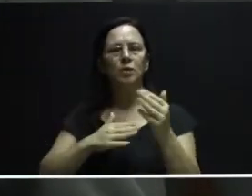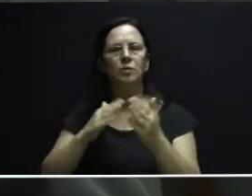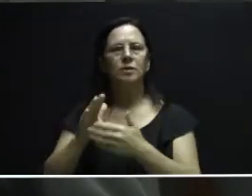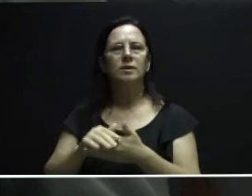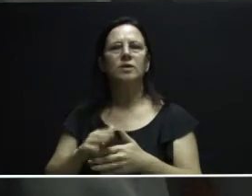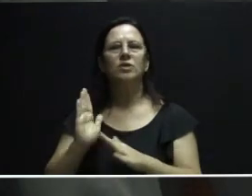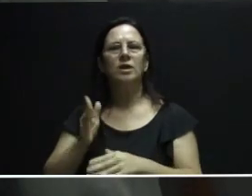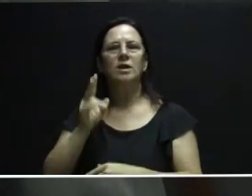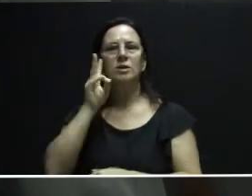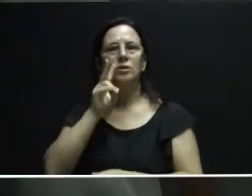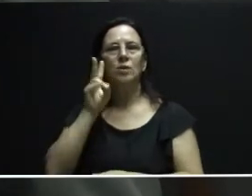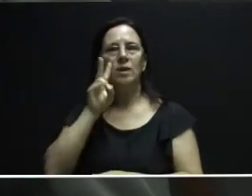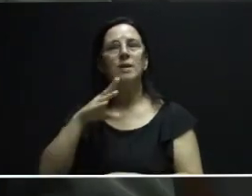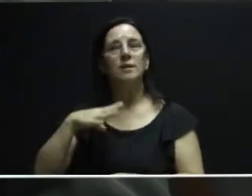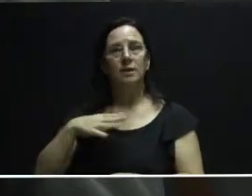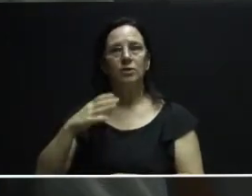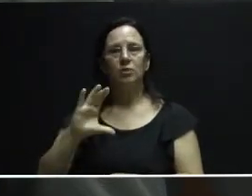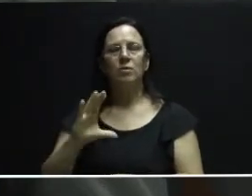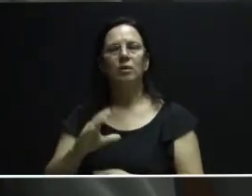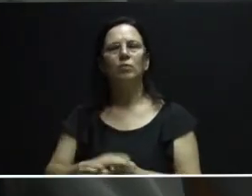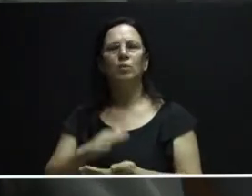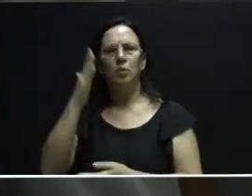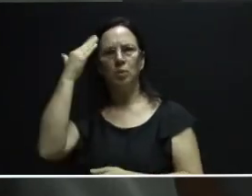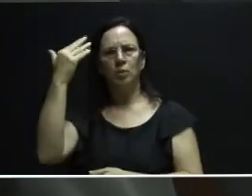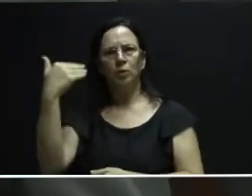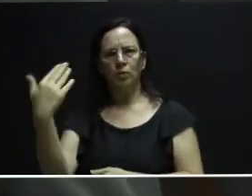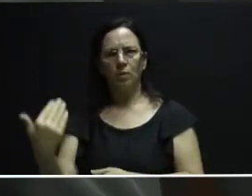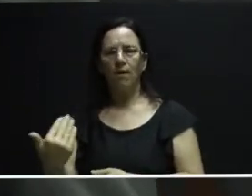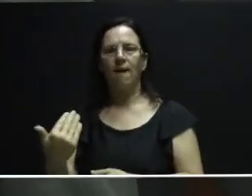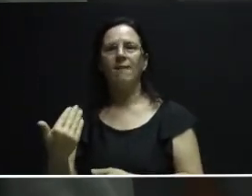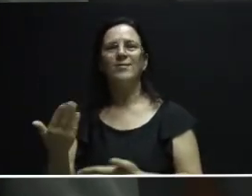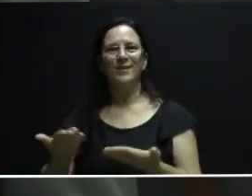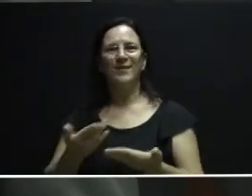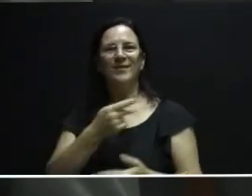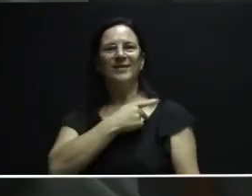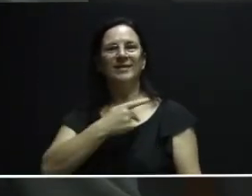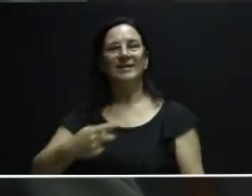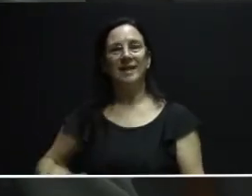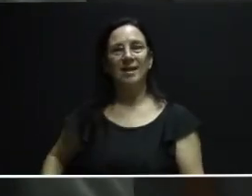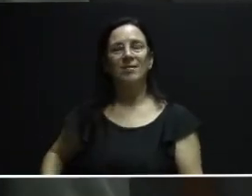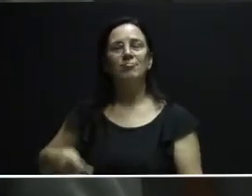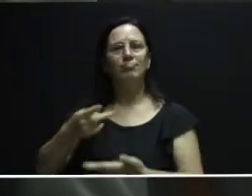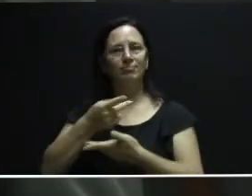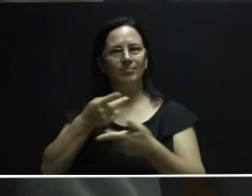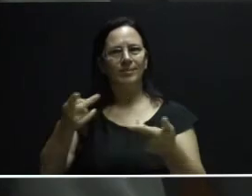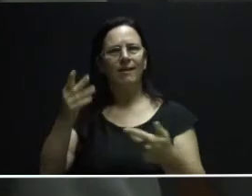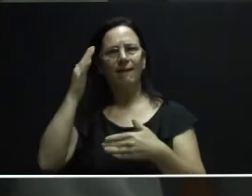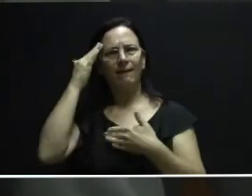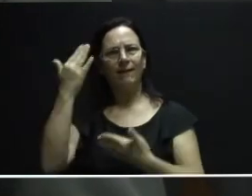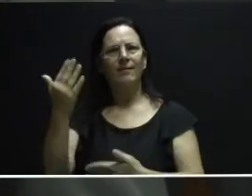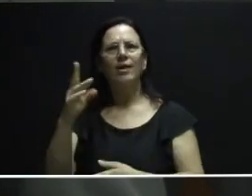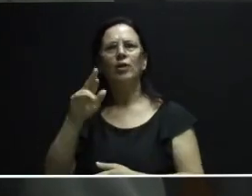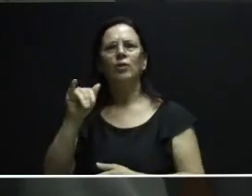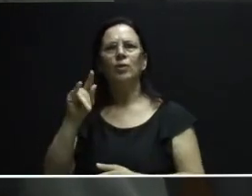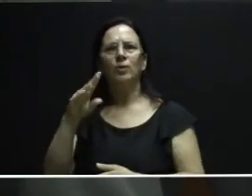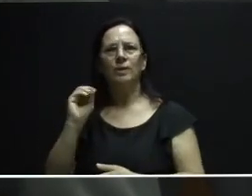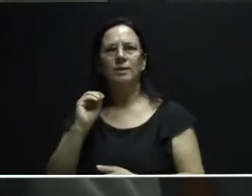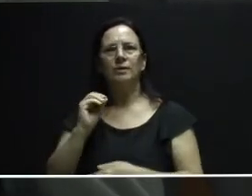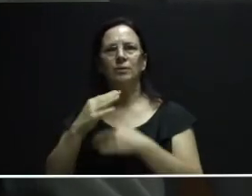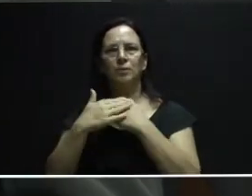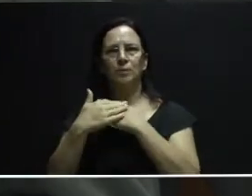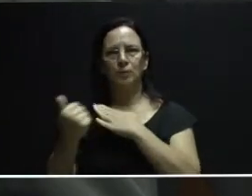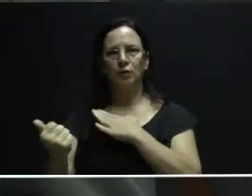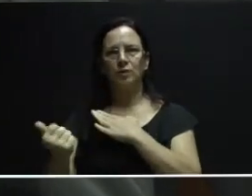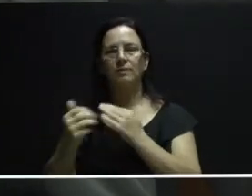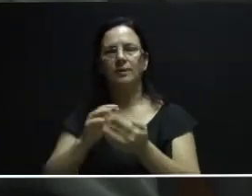marcaram aqui a história de nossa cidade. E me sinto muito honrado de estar voltando a presidir uma sessão, né? E agradeço ao presidente da Câmara, vereador Roxinho, e realmente acho